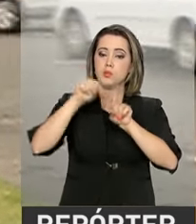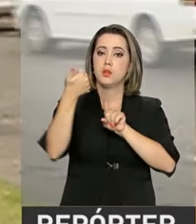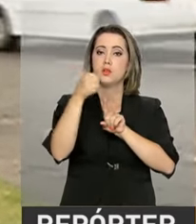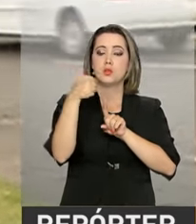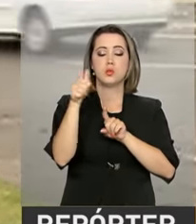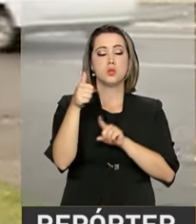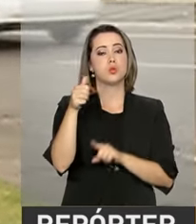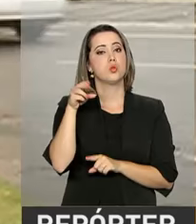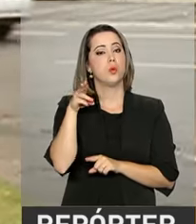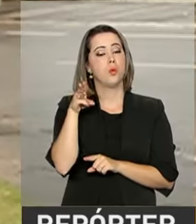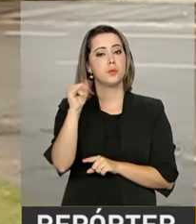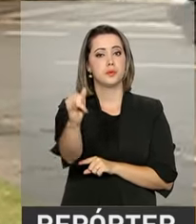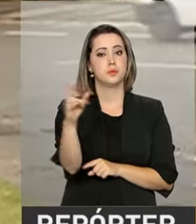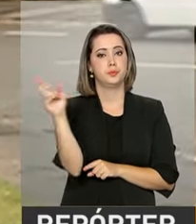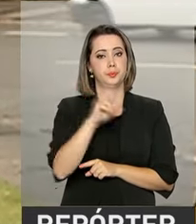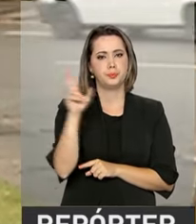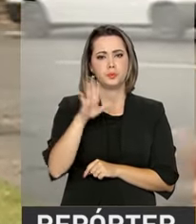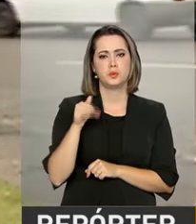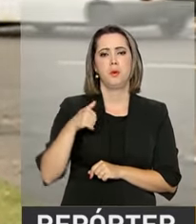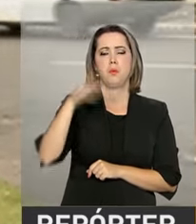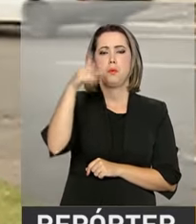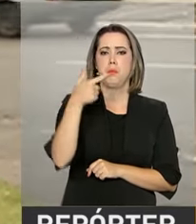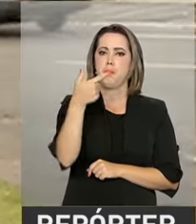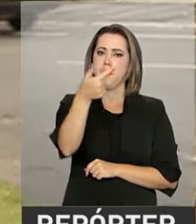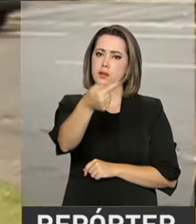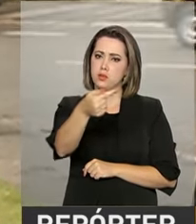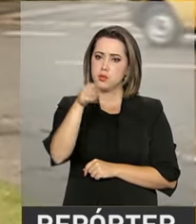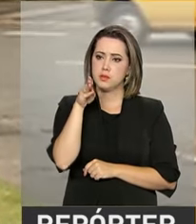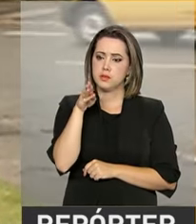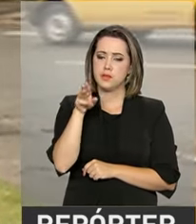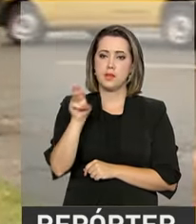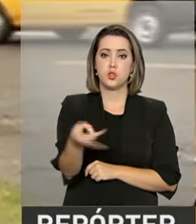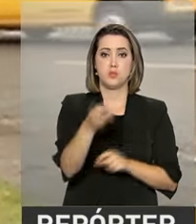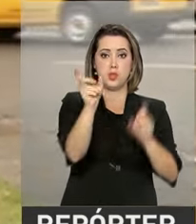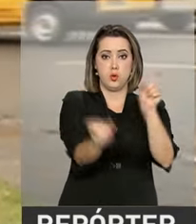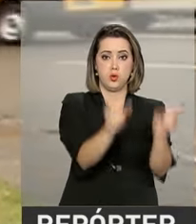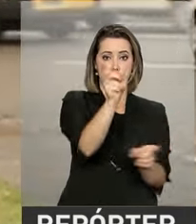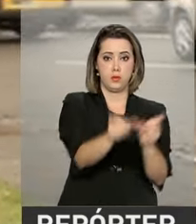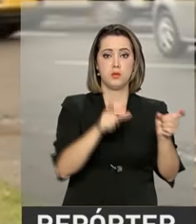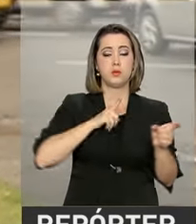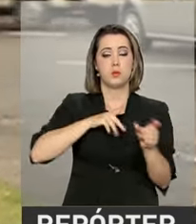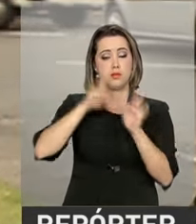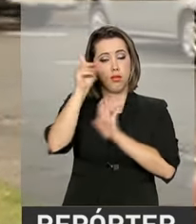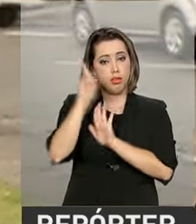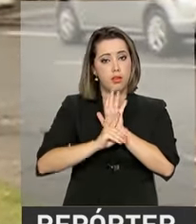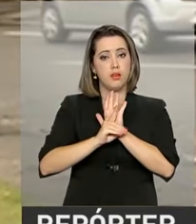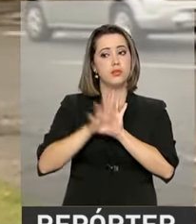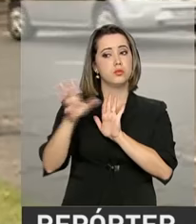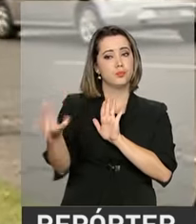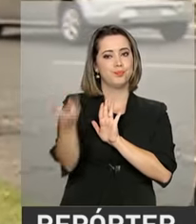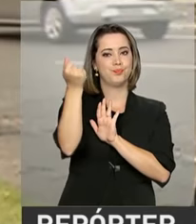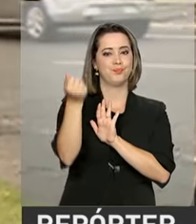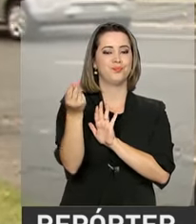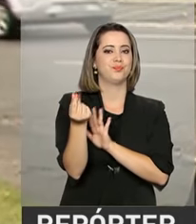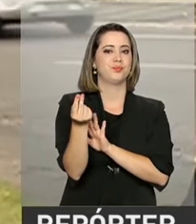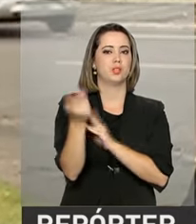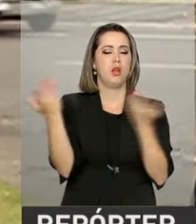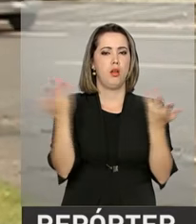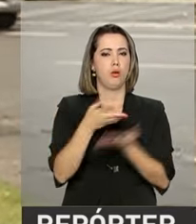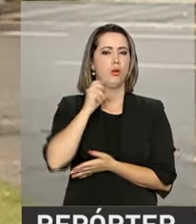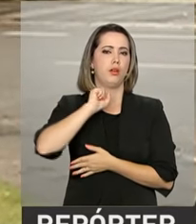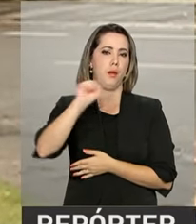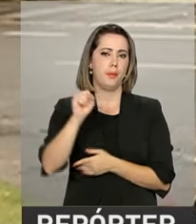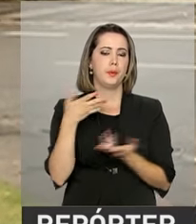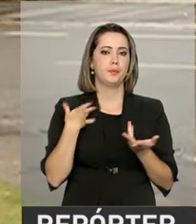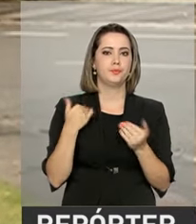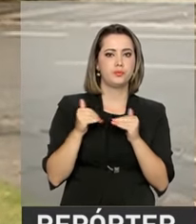bilhões e 200 milhões de reais e mais de 7 milhões e 700 mil brasileiros têm direito ao saque. Agora, a partir de abril. Esse